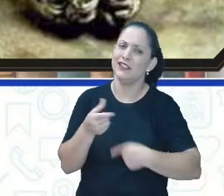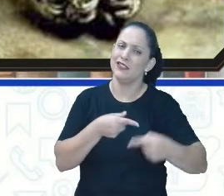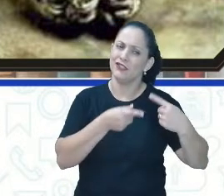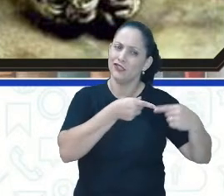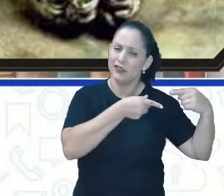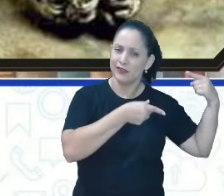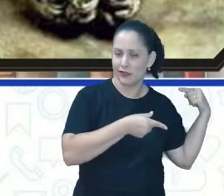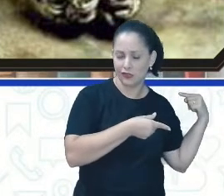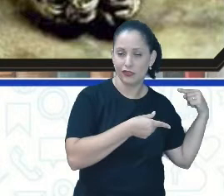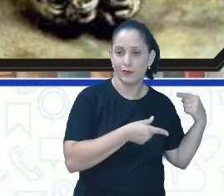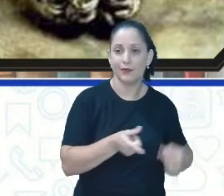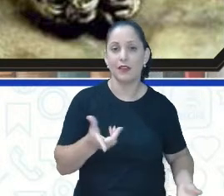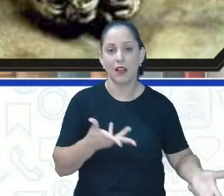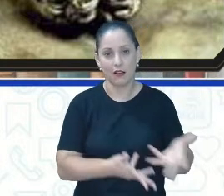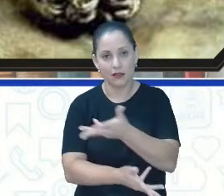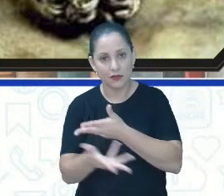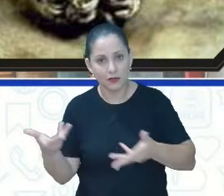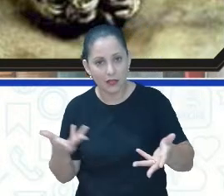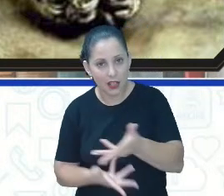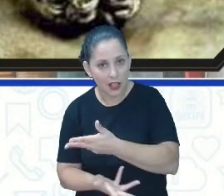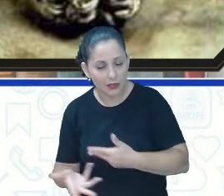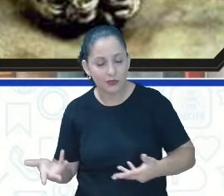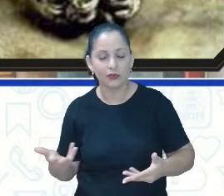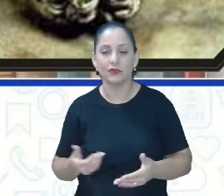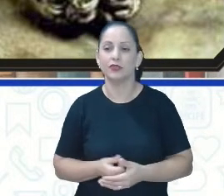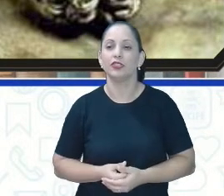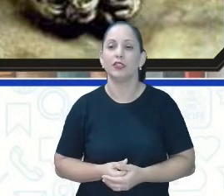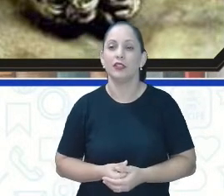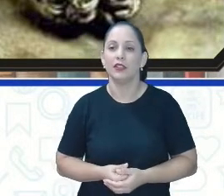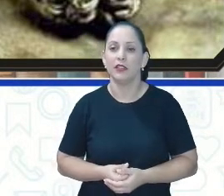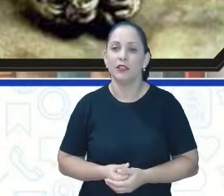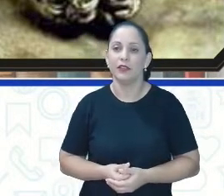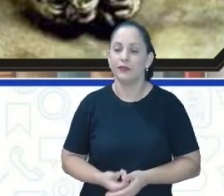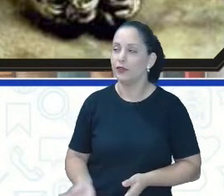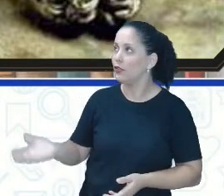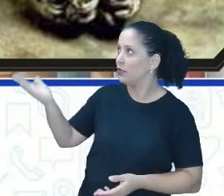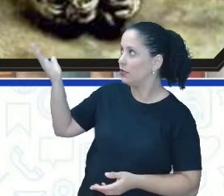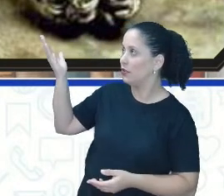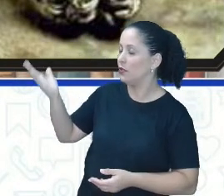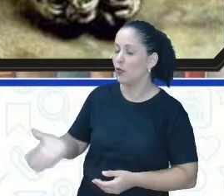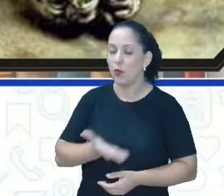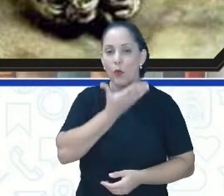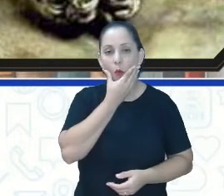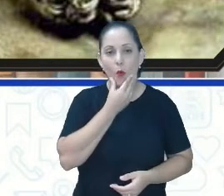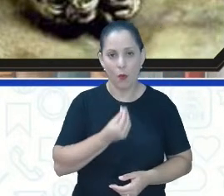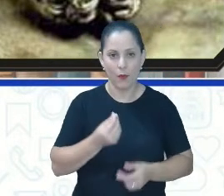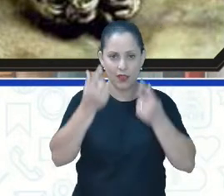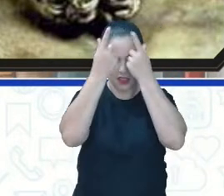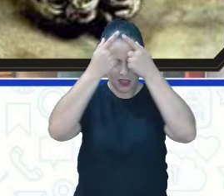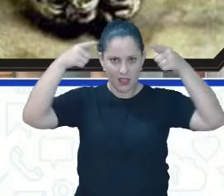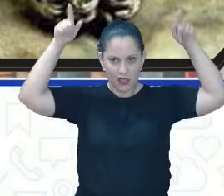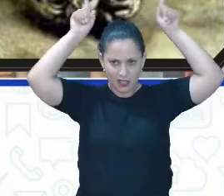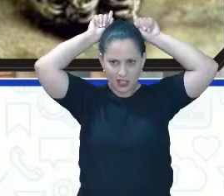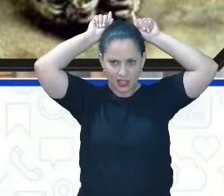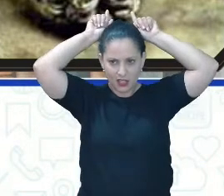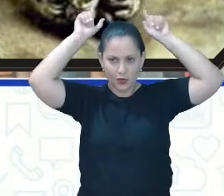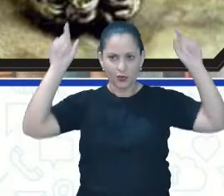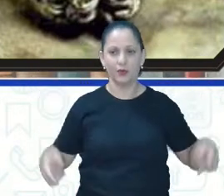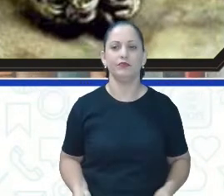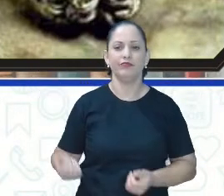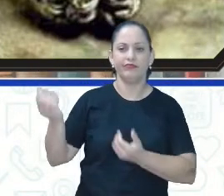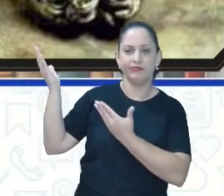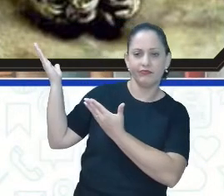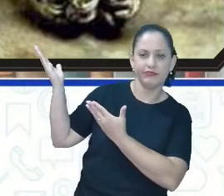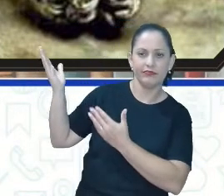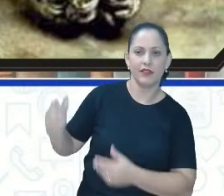né, relacionados às sociedades humanas, foi o grego, né, Heródoto, né, tanto que ele é considerado